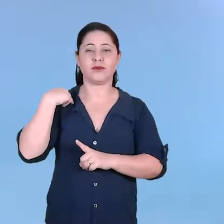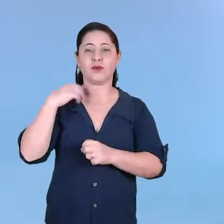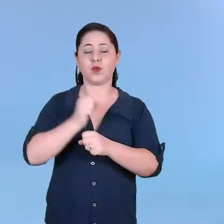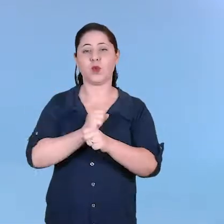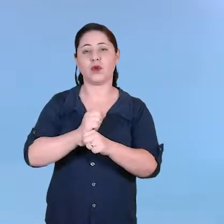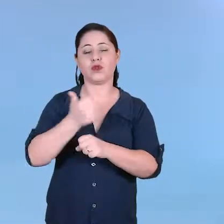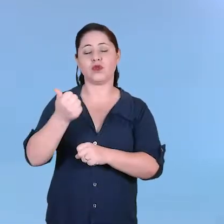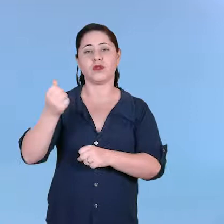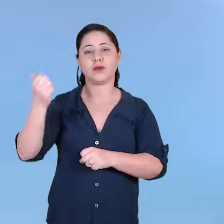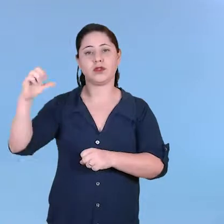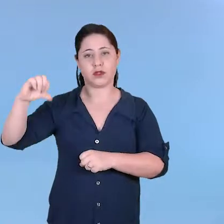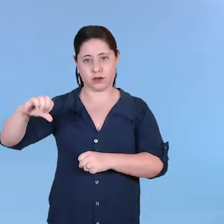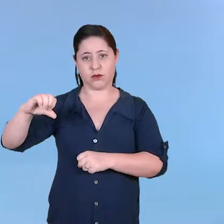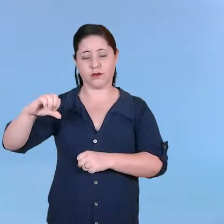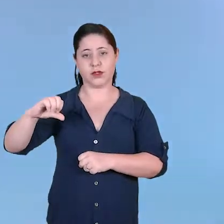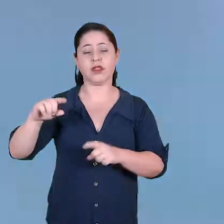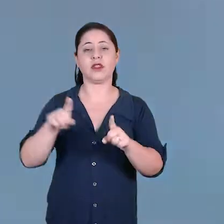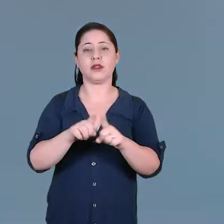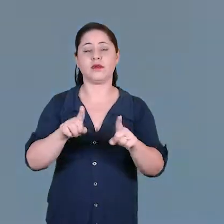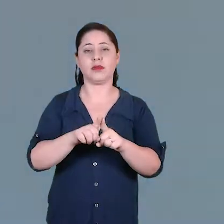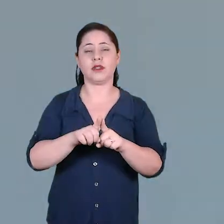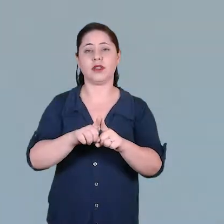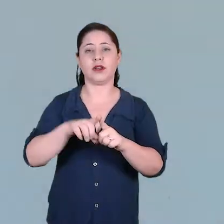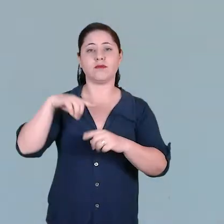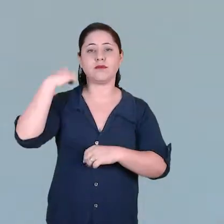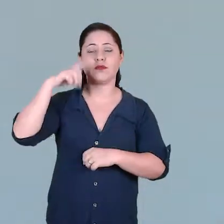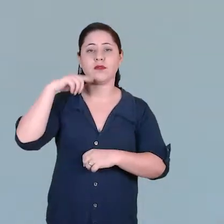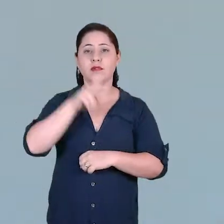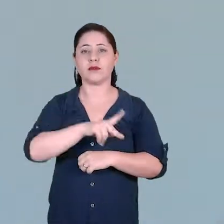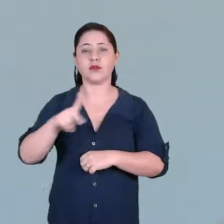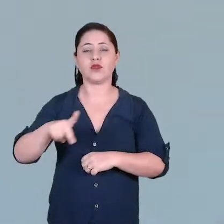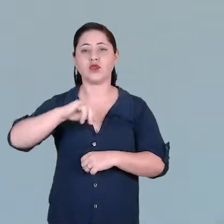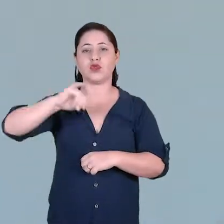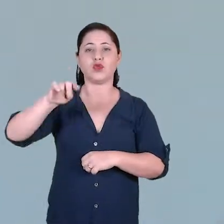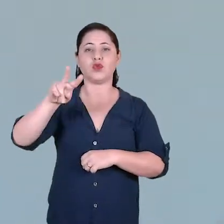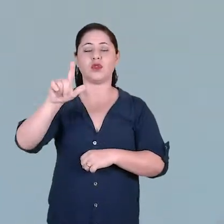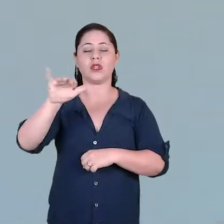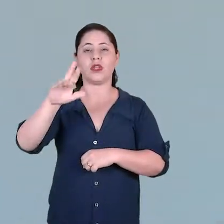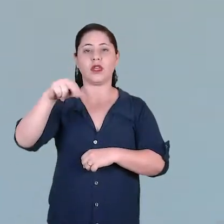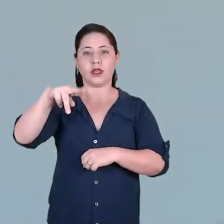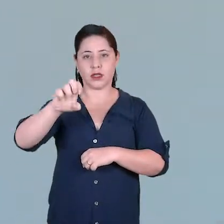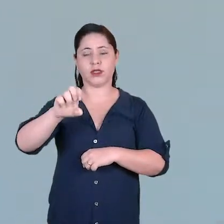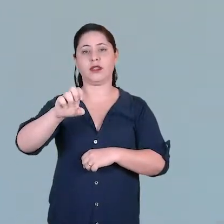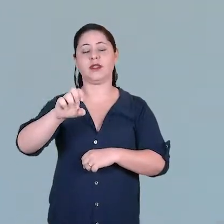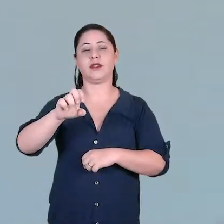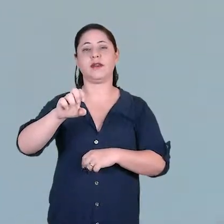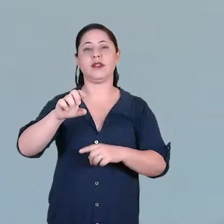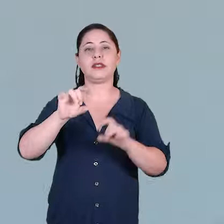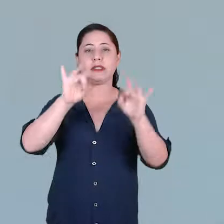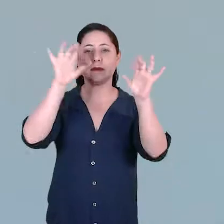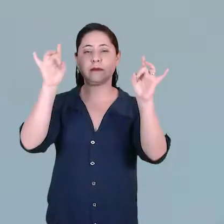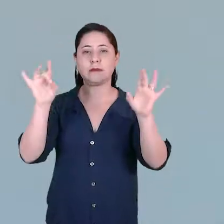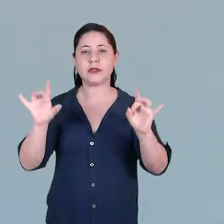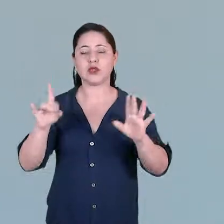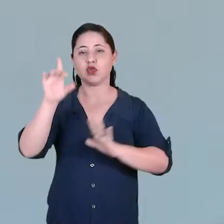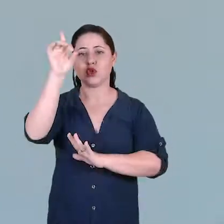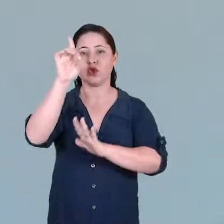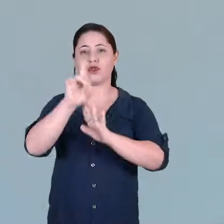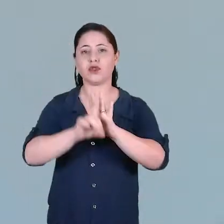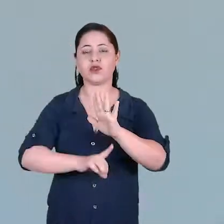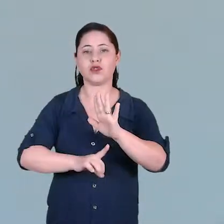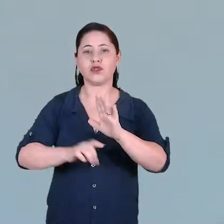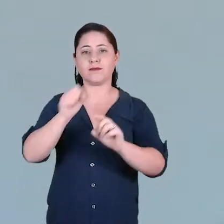ele sobre esse assunto. E também a advogada e professora Juliane Penteado Santana, especialista em